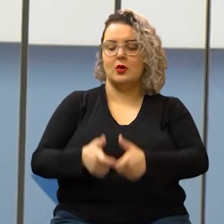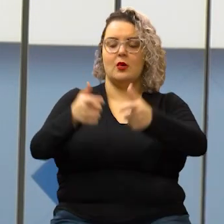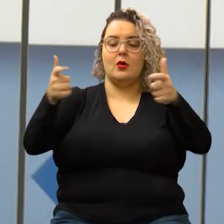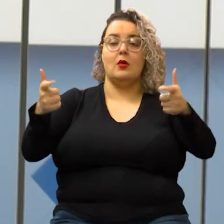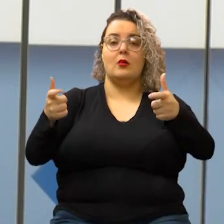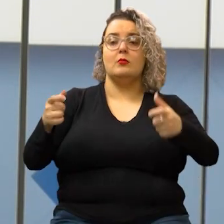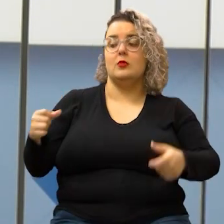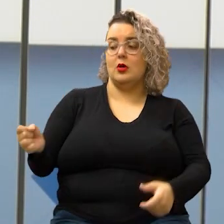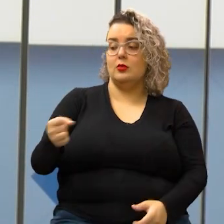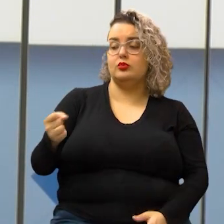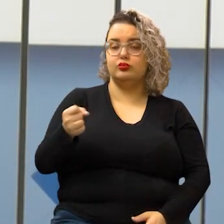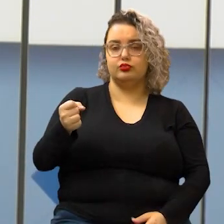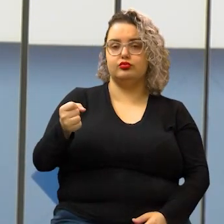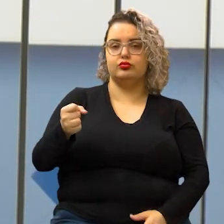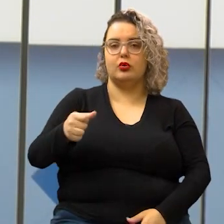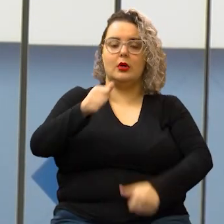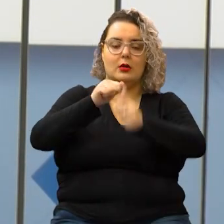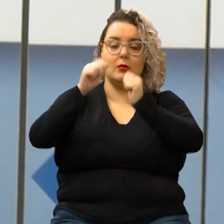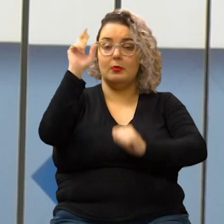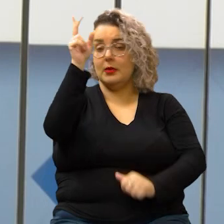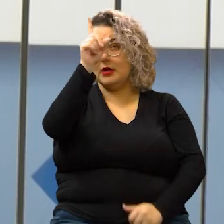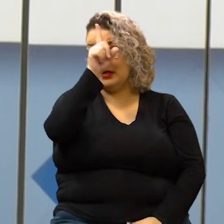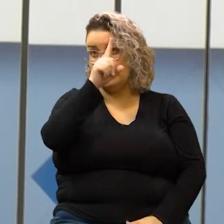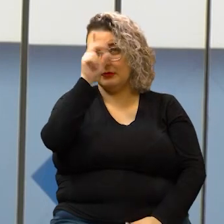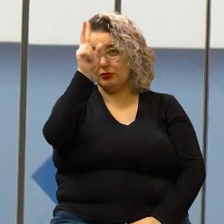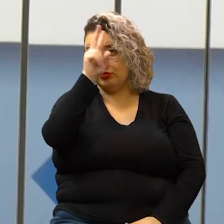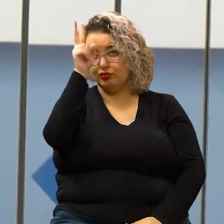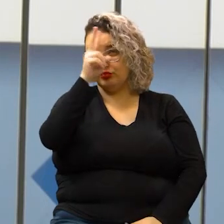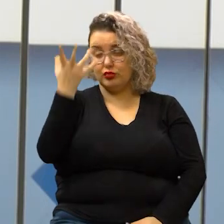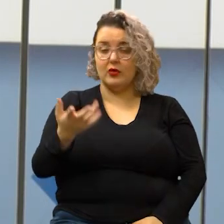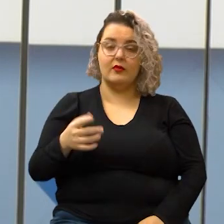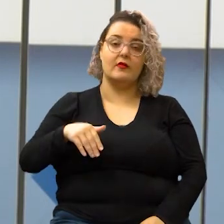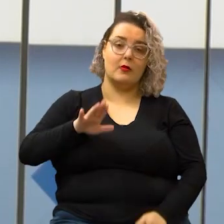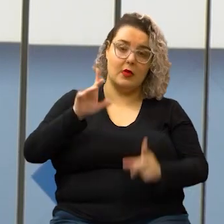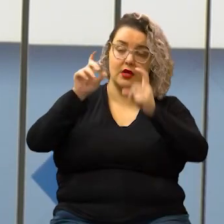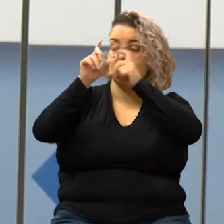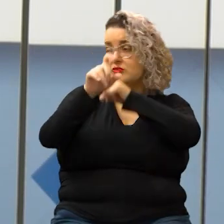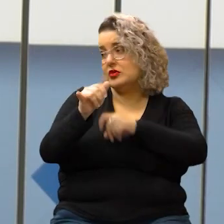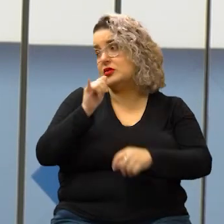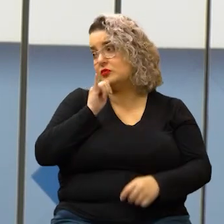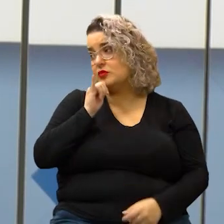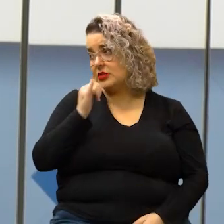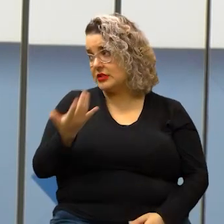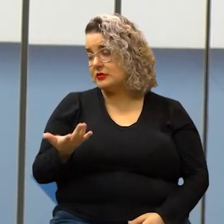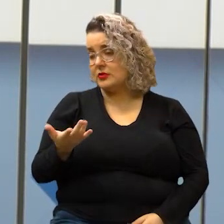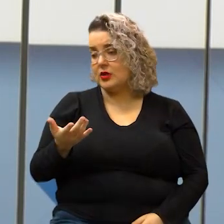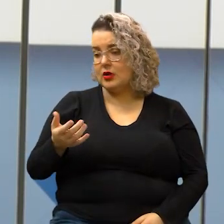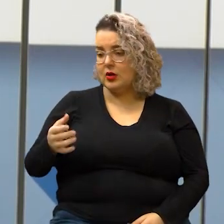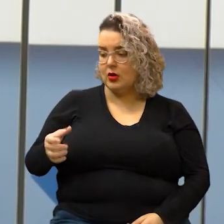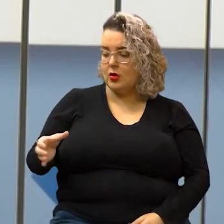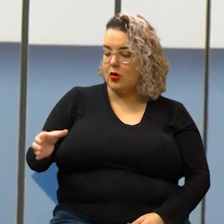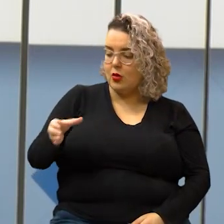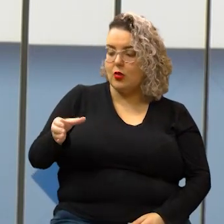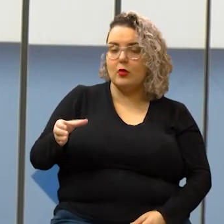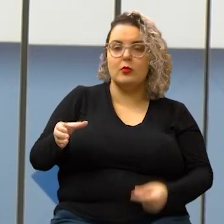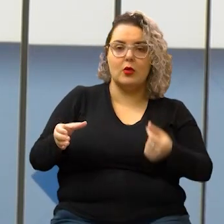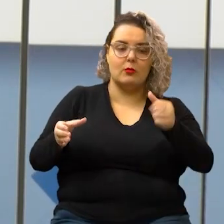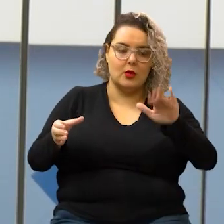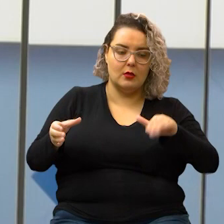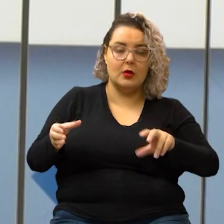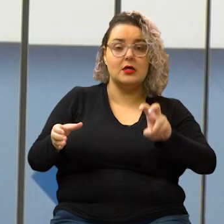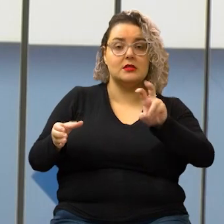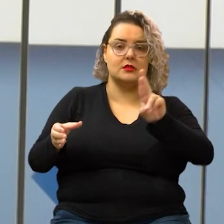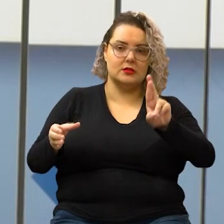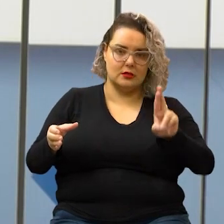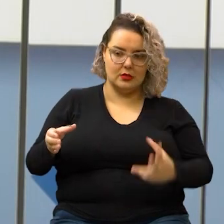bebida alcoólica, então fica mais difícil a pessoa consumir, né? Por exemplo, o copo mais barato era